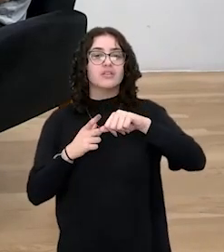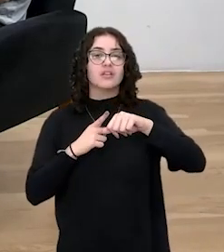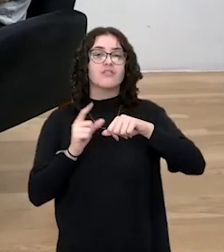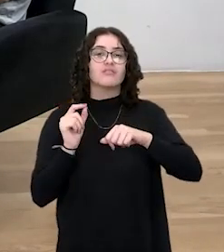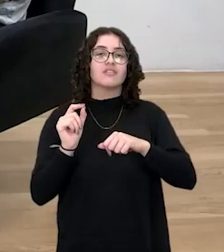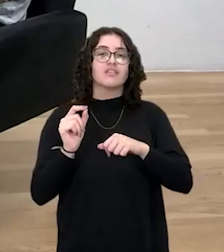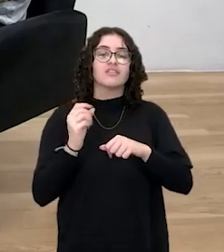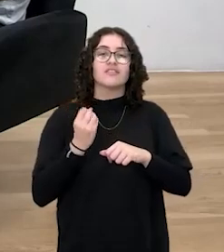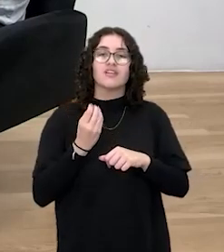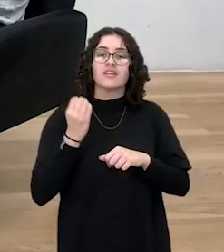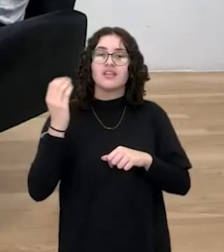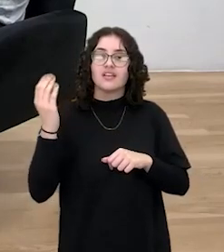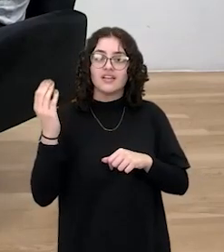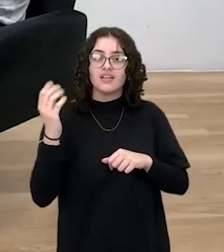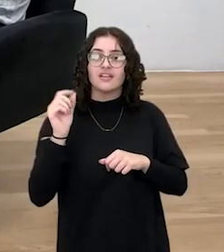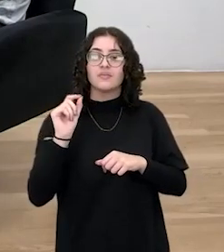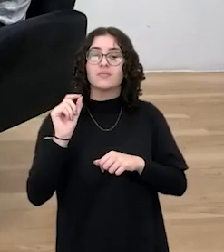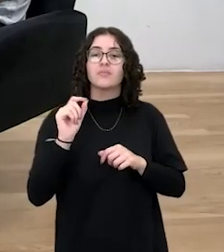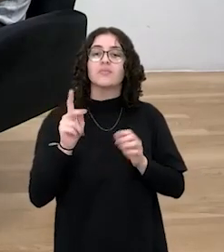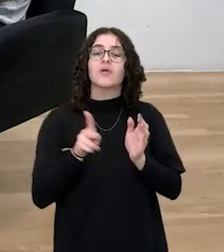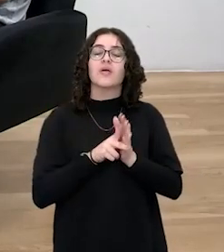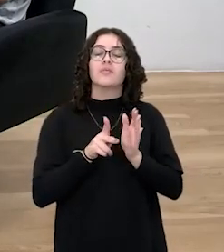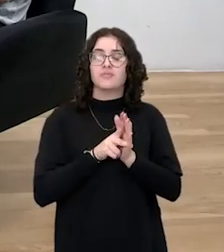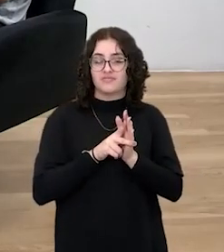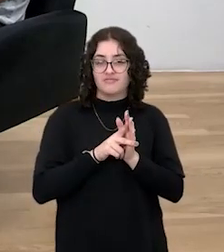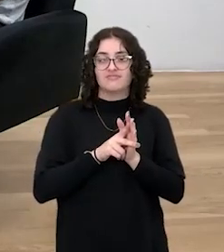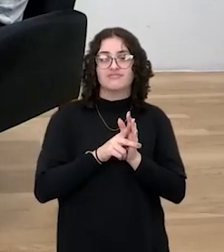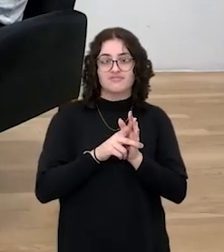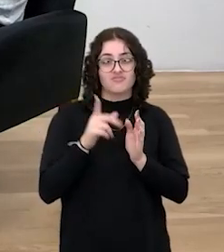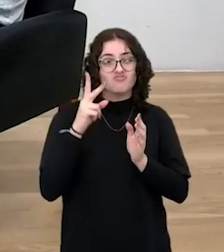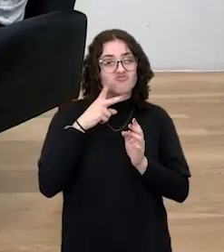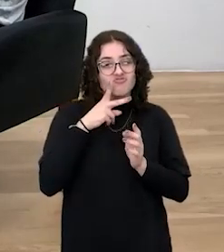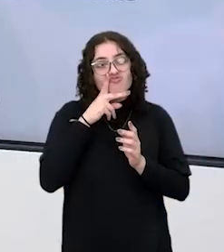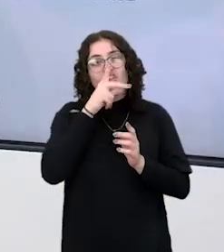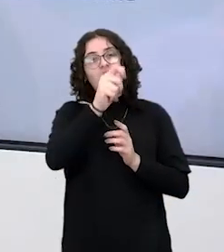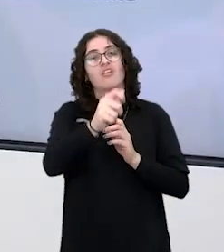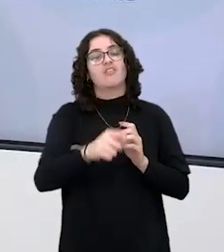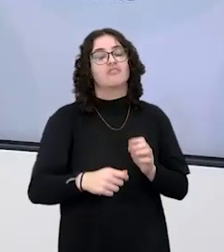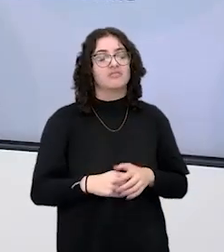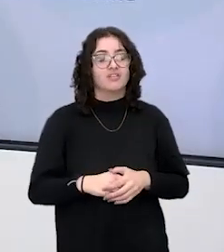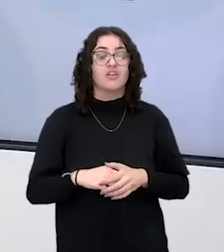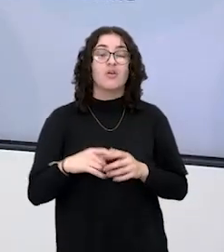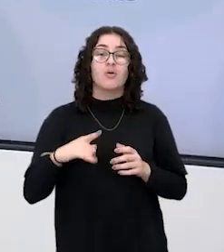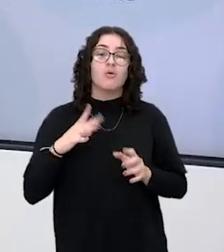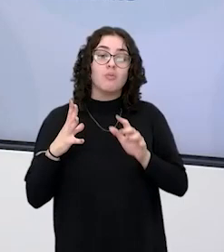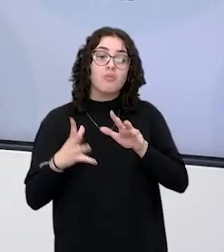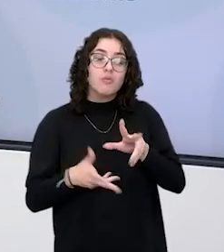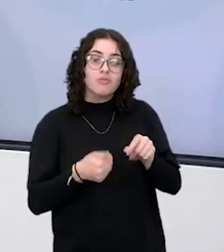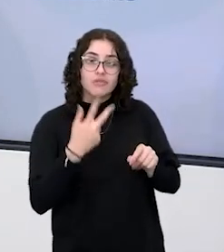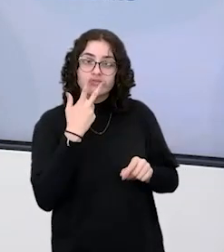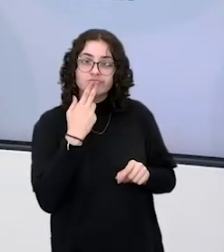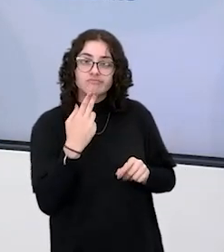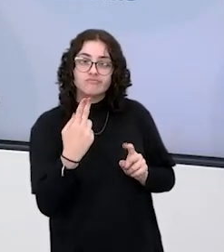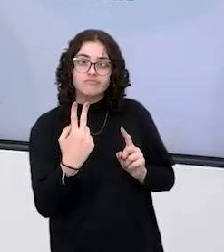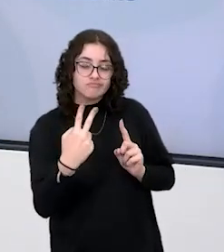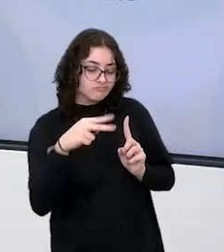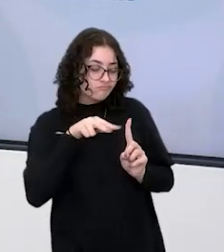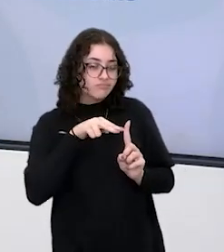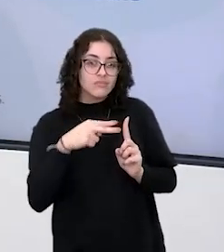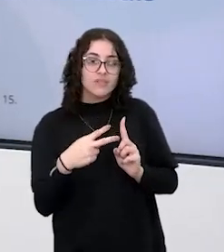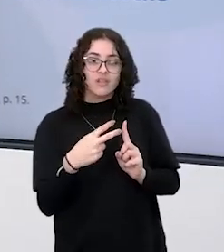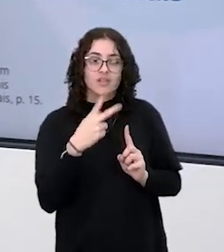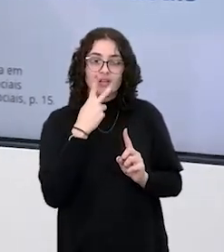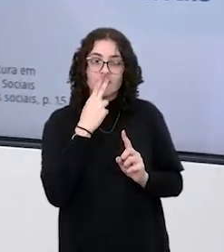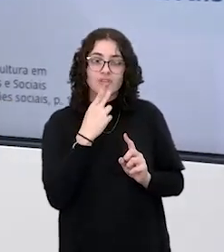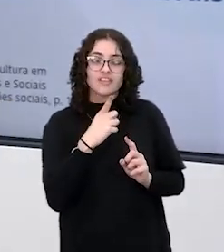mel muito forte com o Brasil. Né? E o mundo nos vê, historicamente falando, com